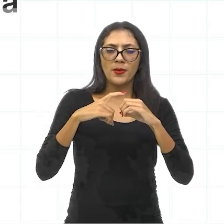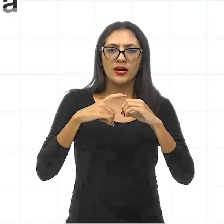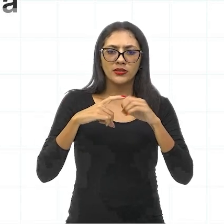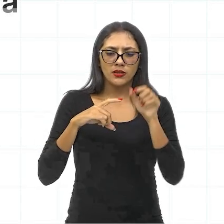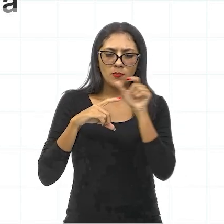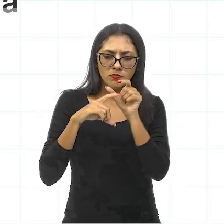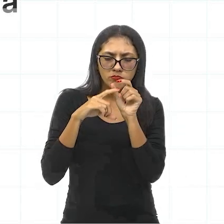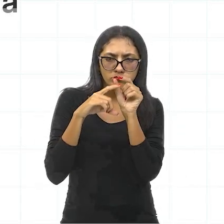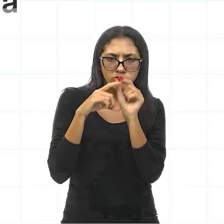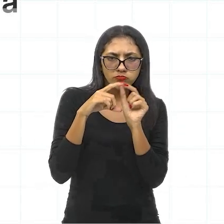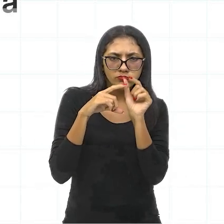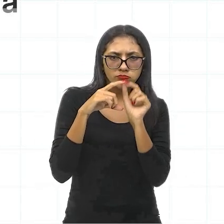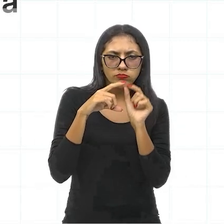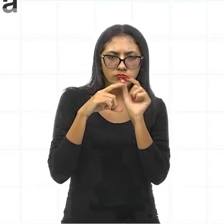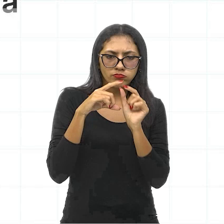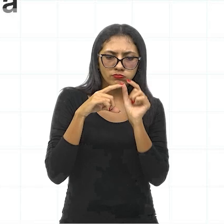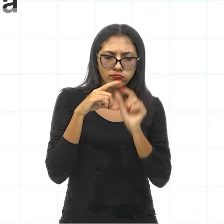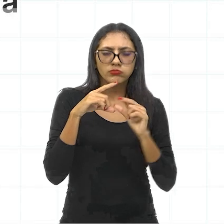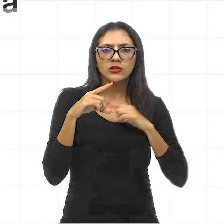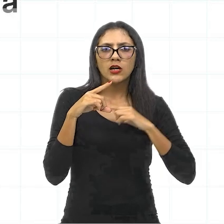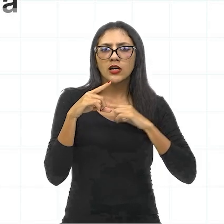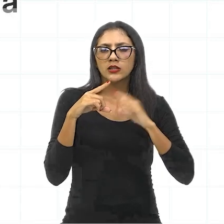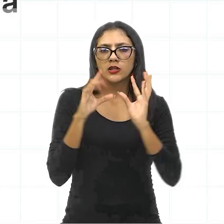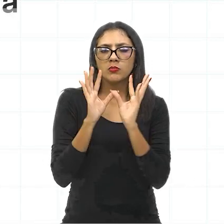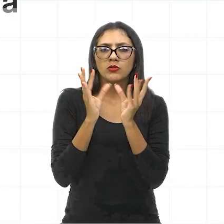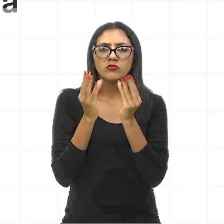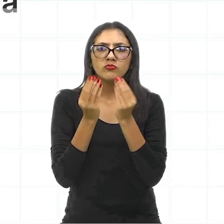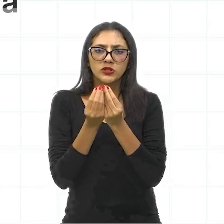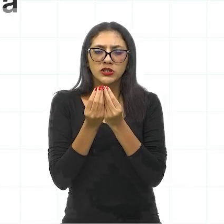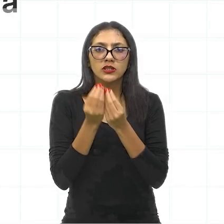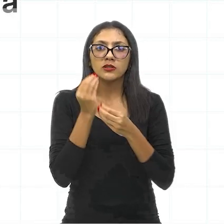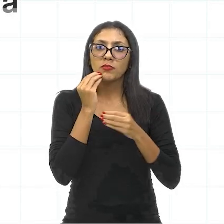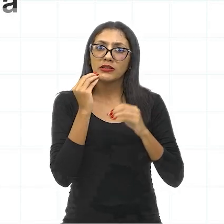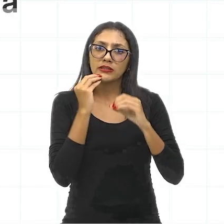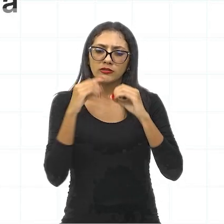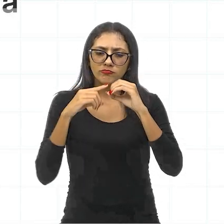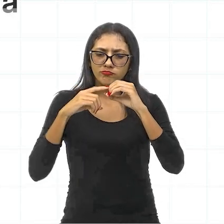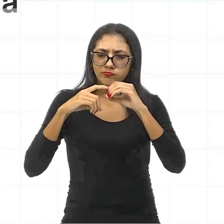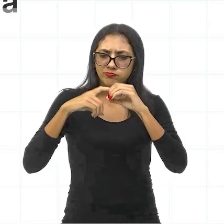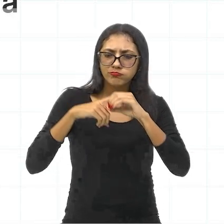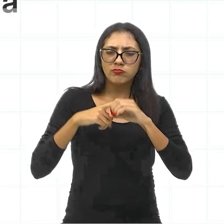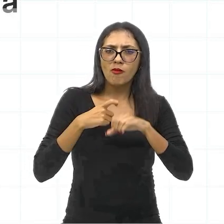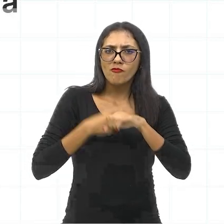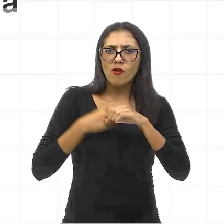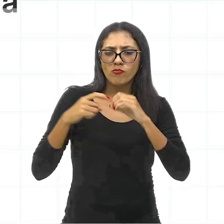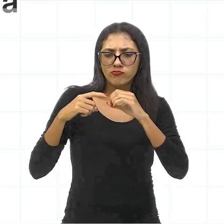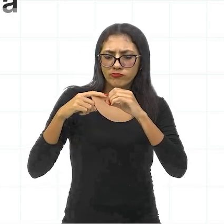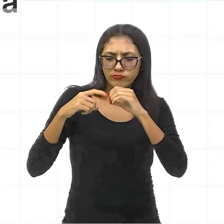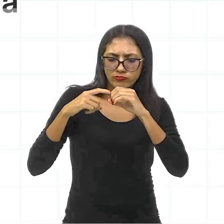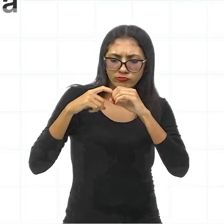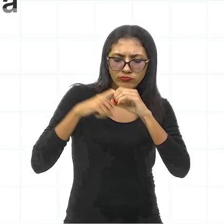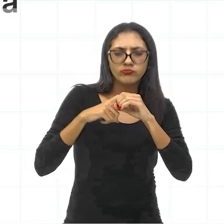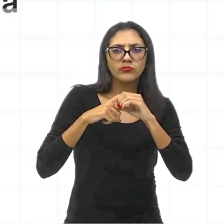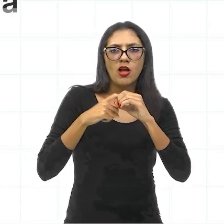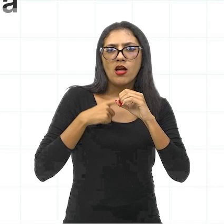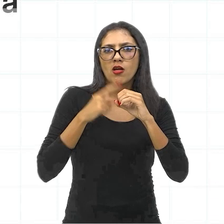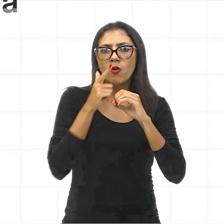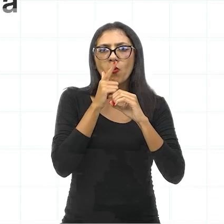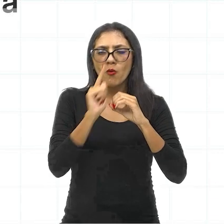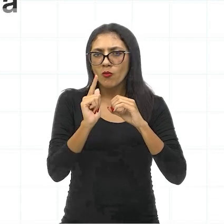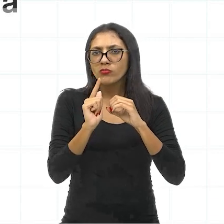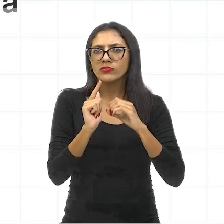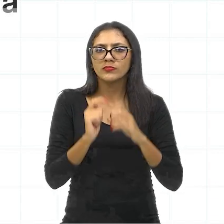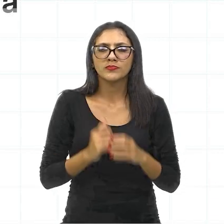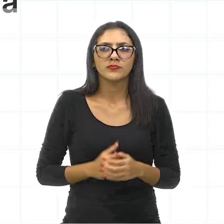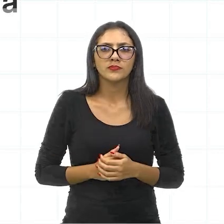liberam enzimas digestivas, que é para perfurar ali aquela membrana do óvulo e ele conseguir fazer a fecundação.